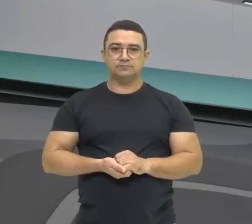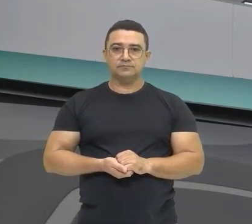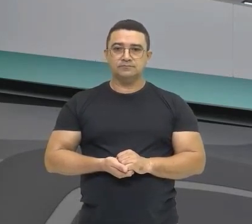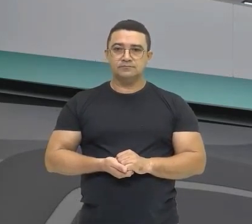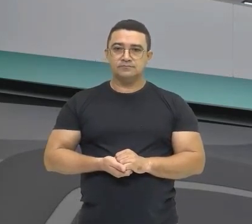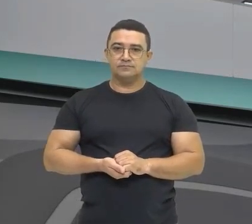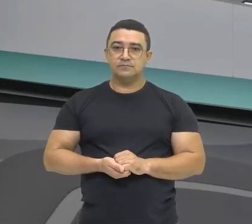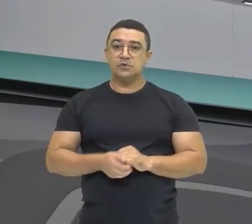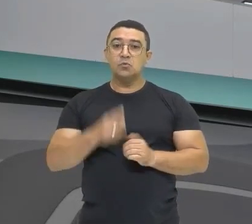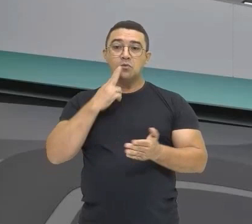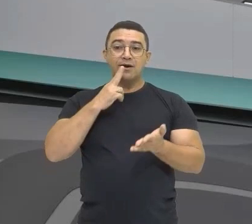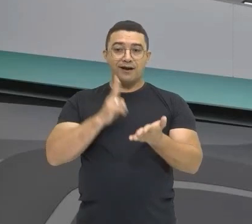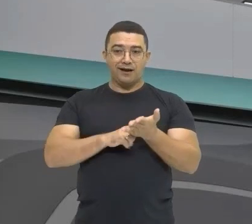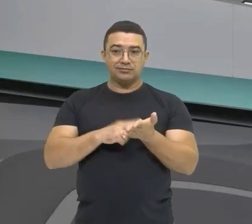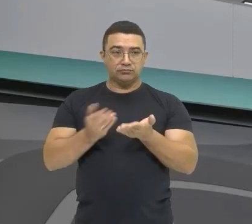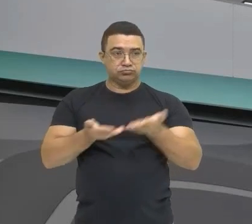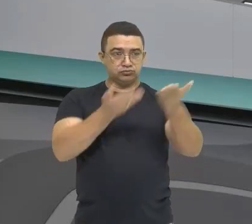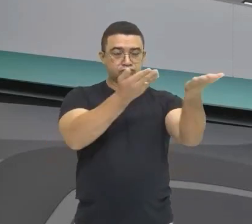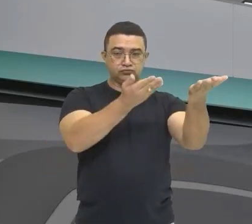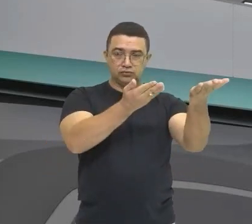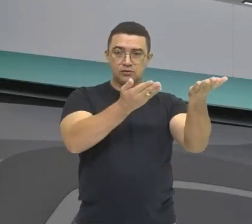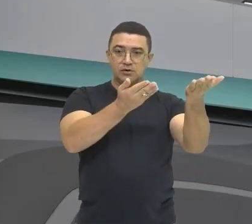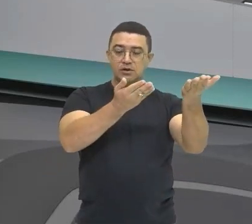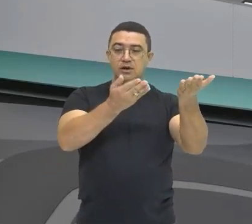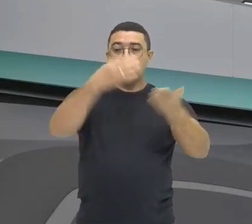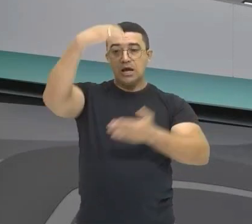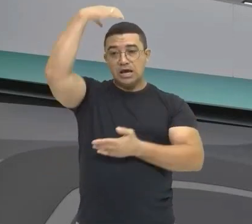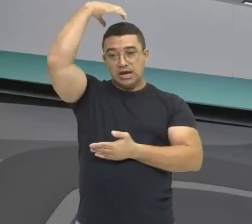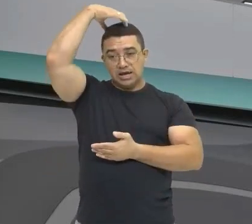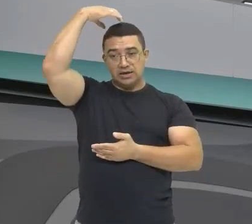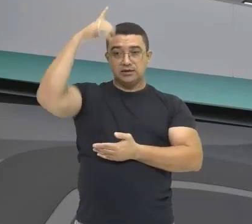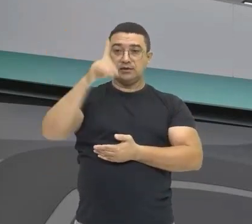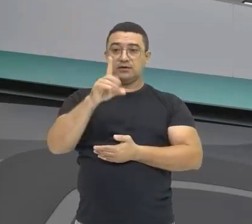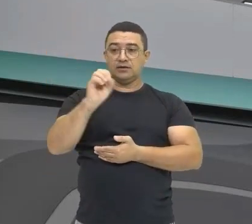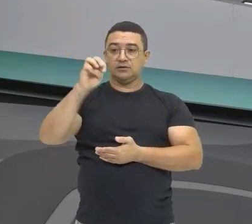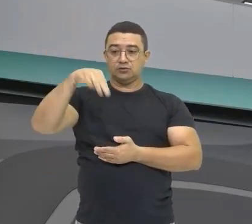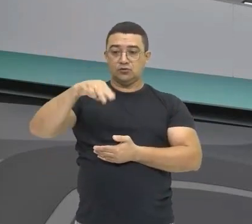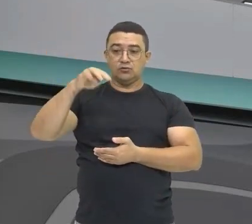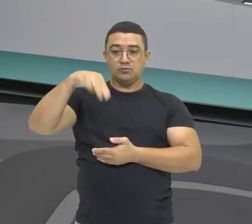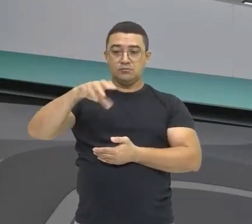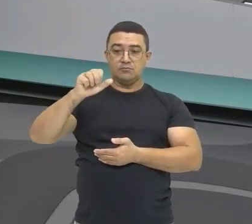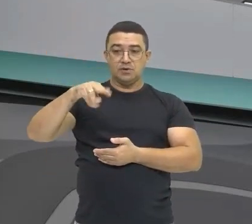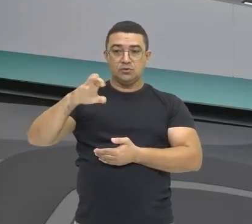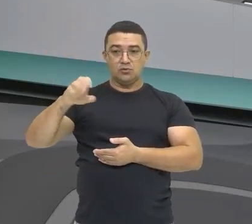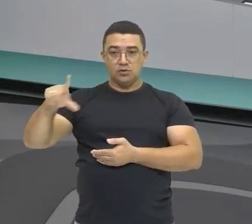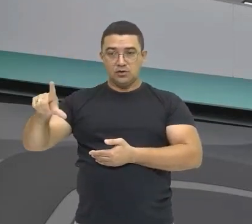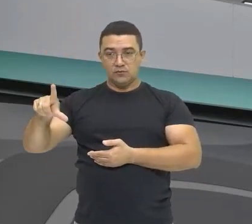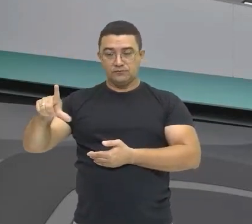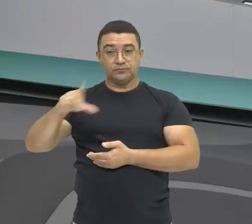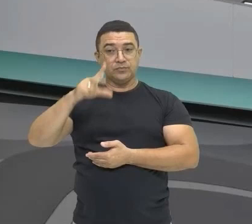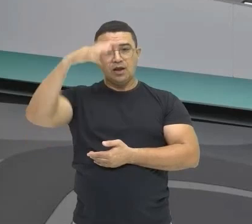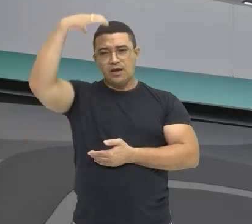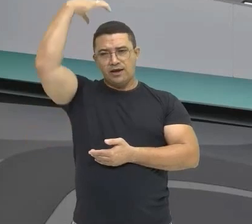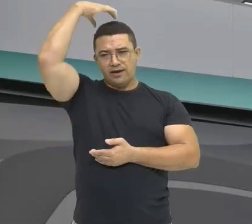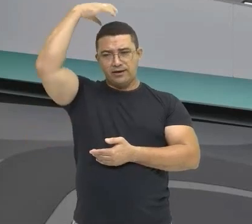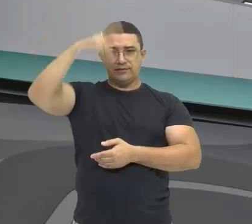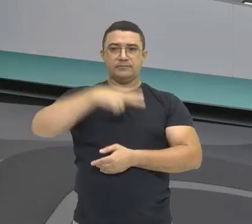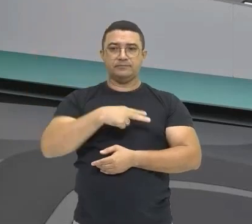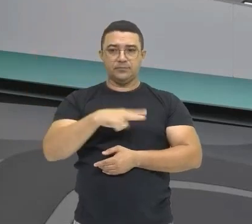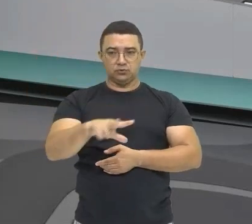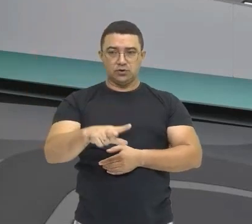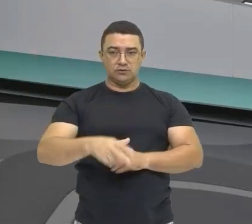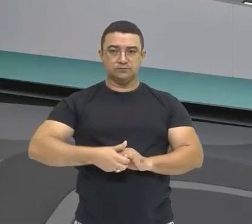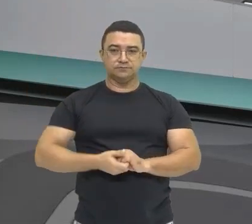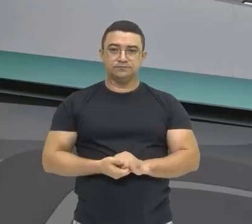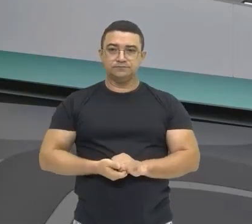Então, carta ao rei Dom Manuel, você já sabe, chamado o Venturoso, né, rei de Portugal, por Pero Vaz de Caminha.